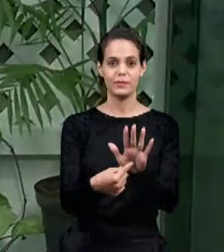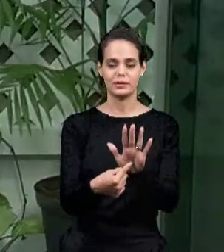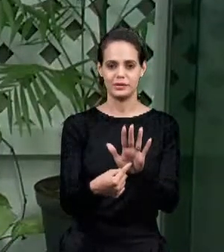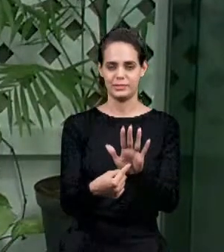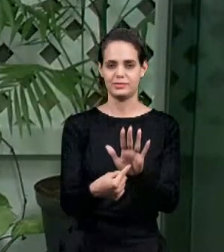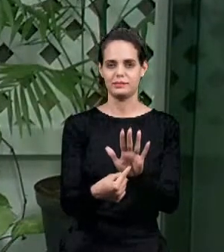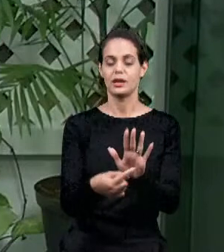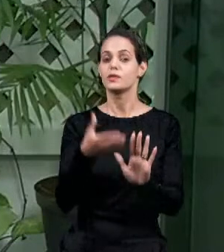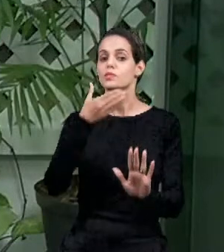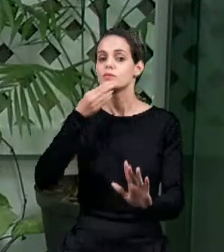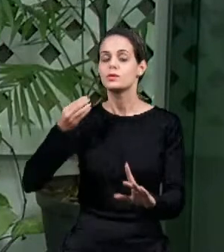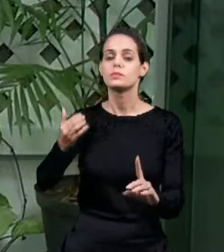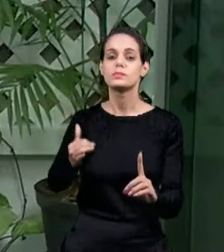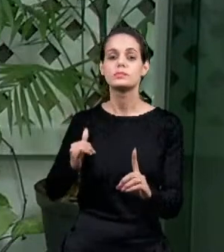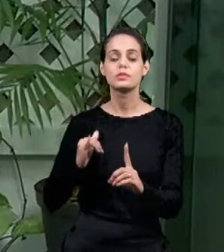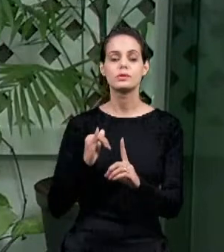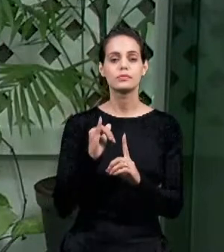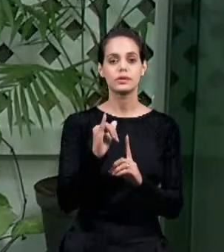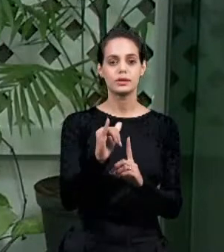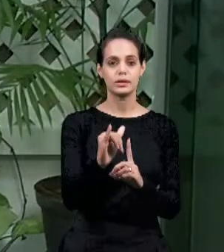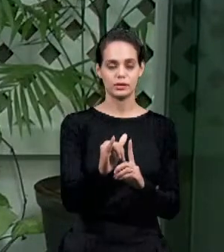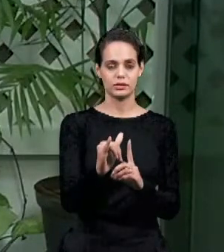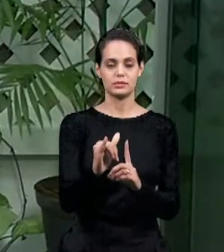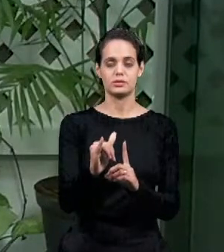os profetas